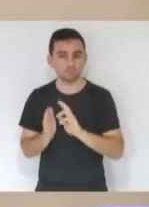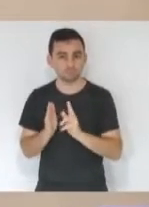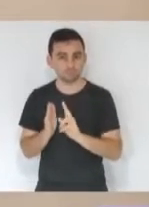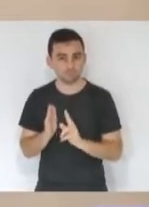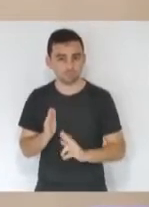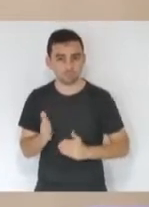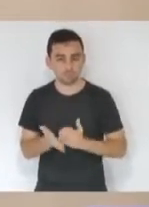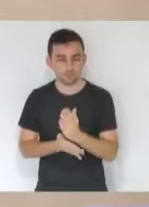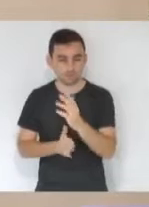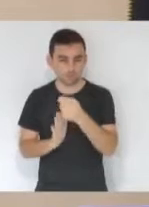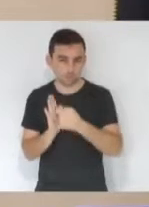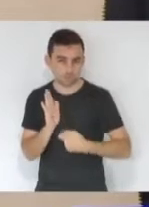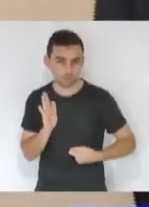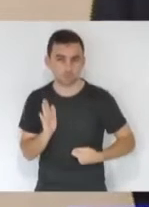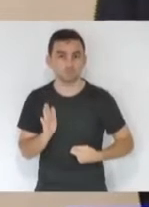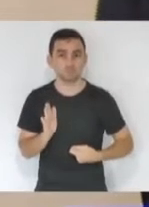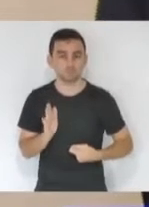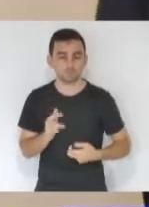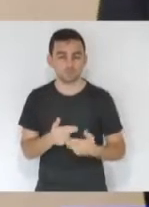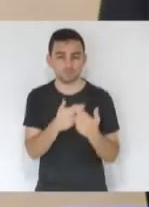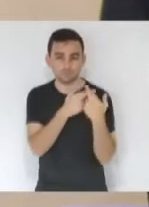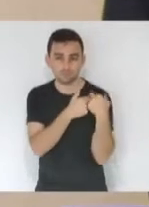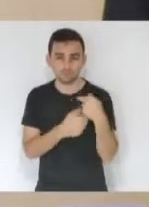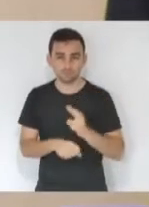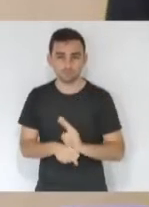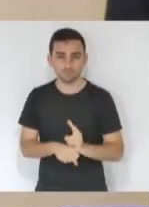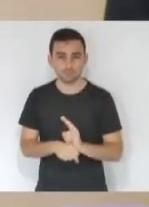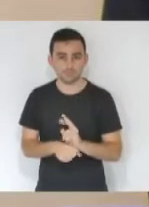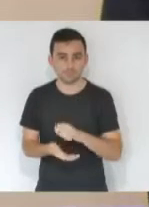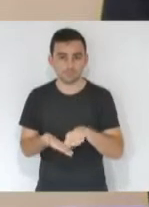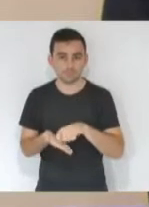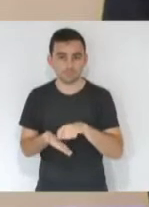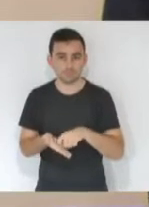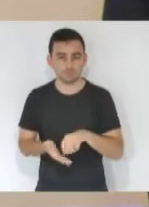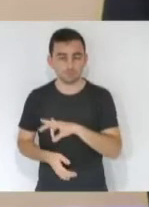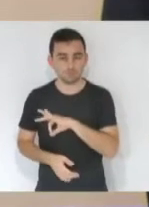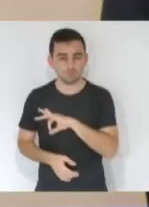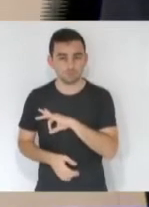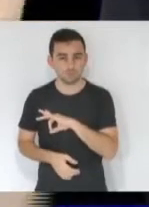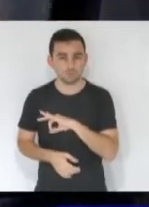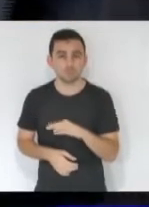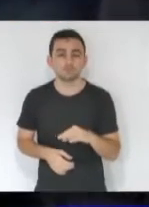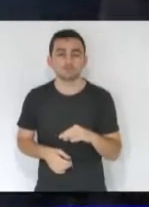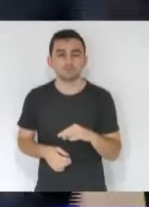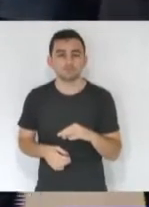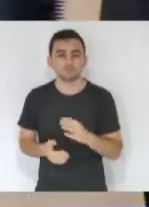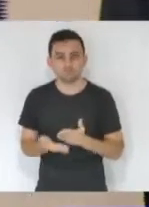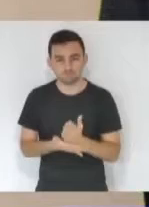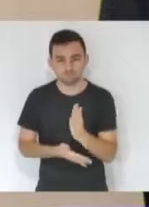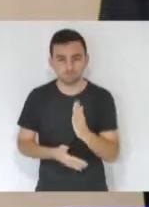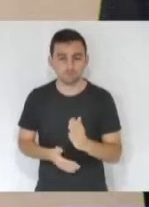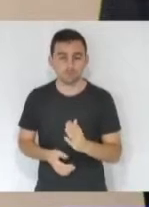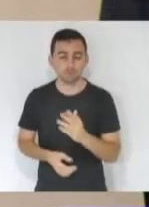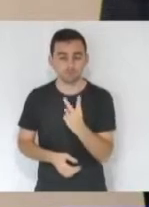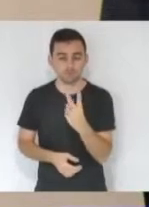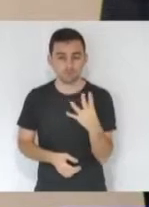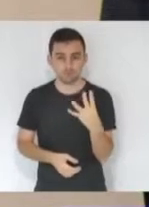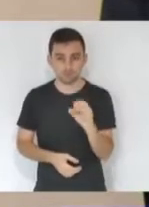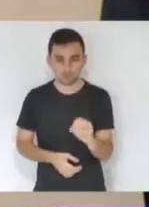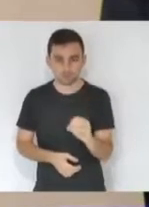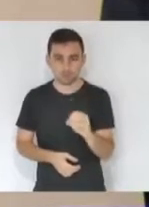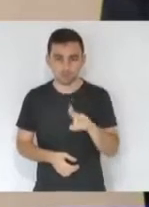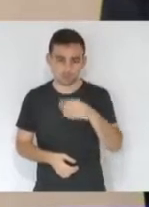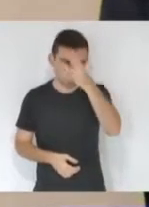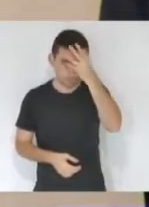público para cargos de agente escrivão de polícia civil discussão votação aprovados 140 moção deputada luciane carminatti